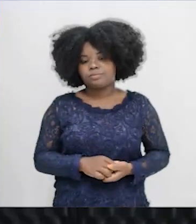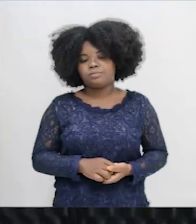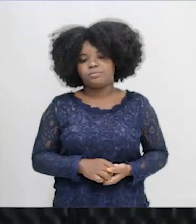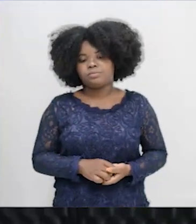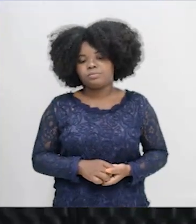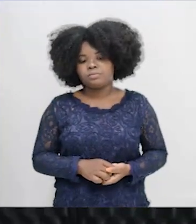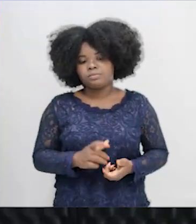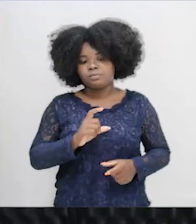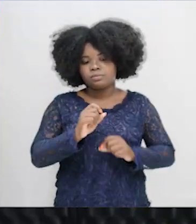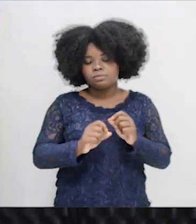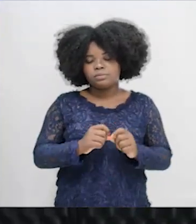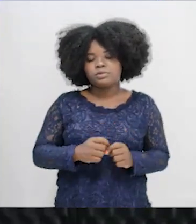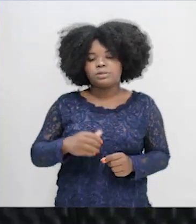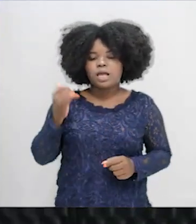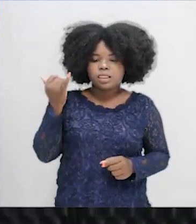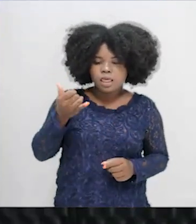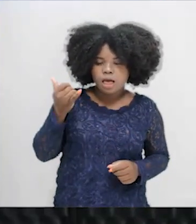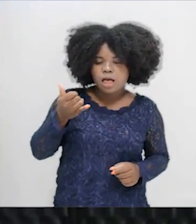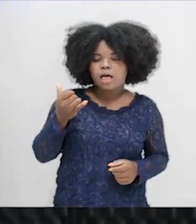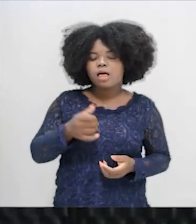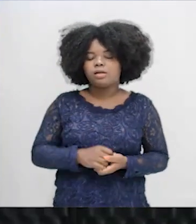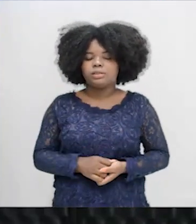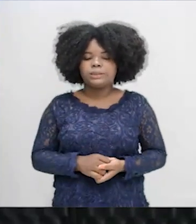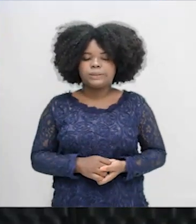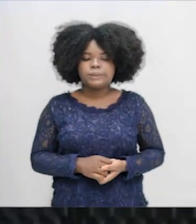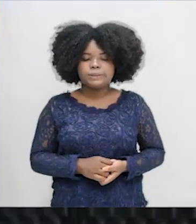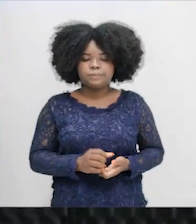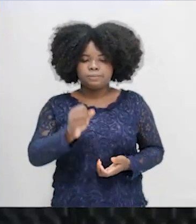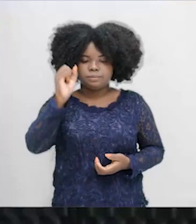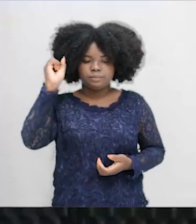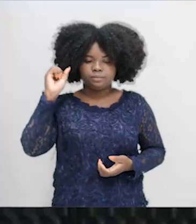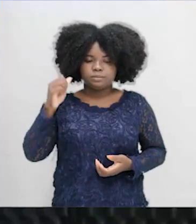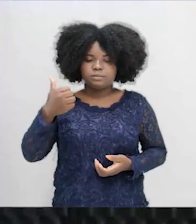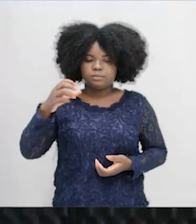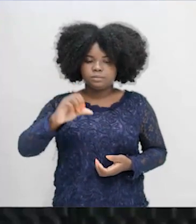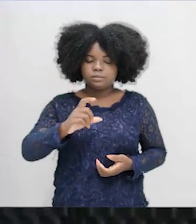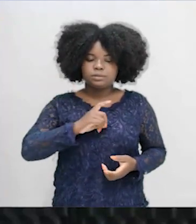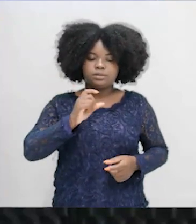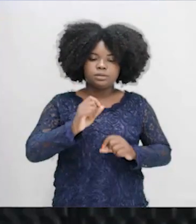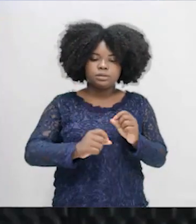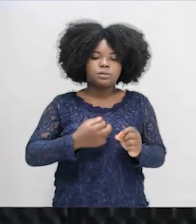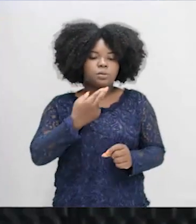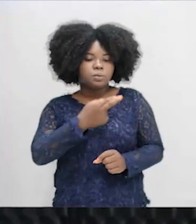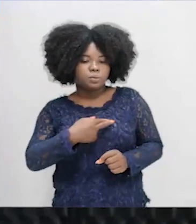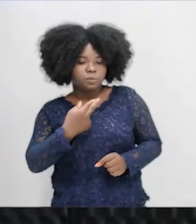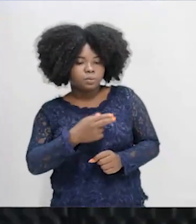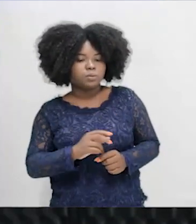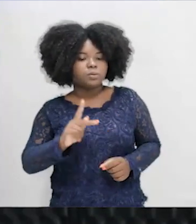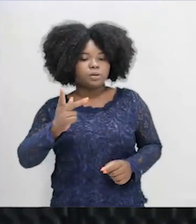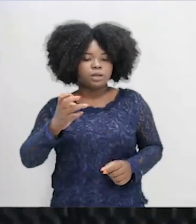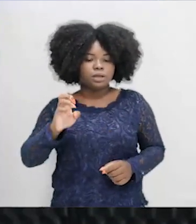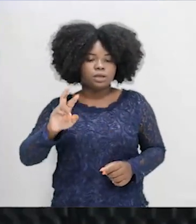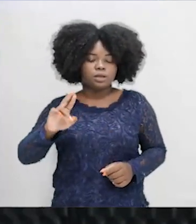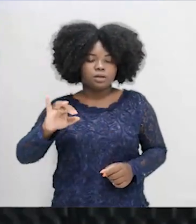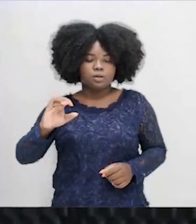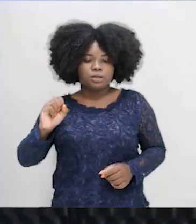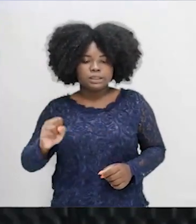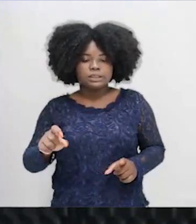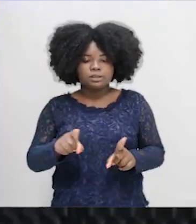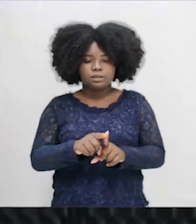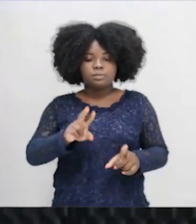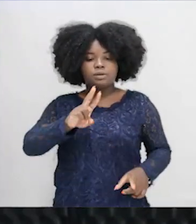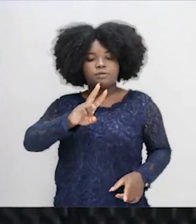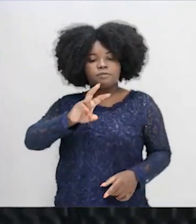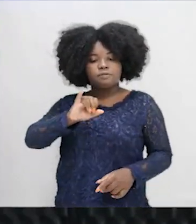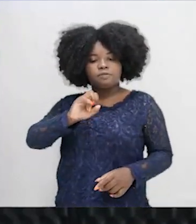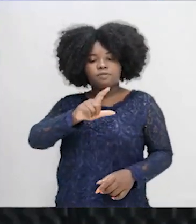trata de narrativa de história, o século XIX puxa o romantismo com os heróis e os vilões. Então, se você for